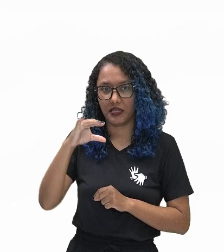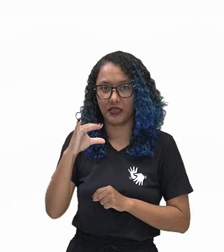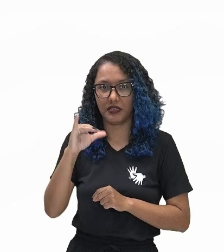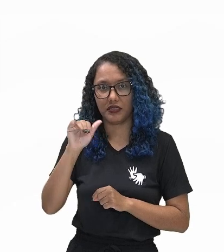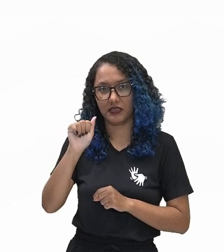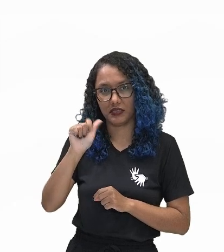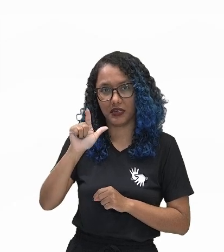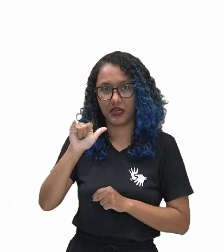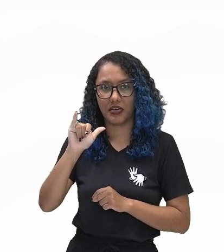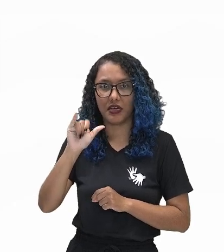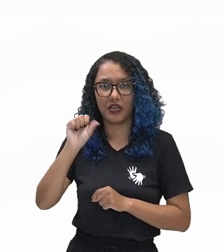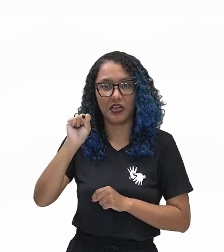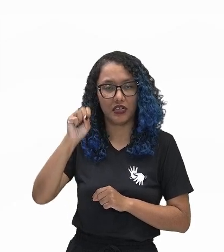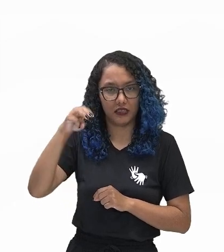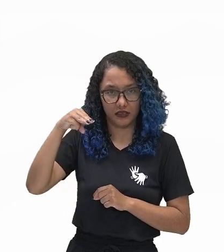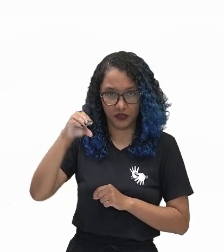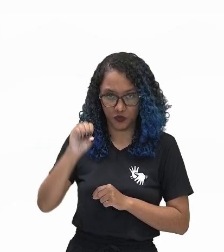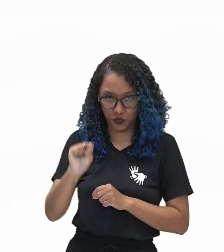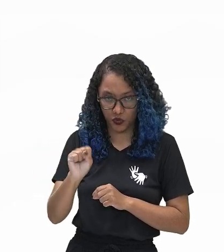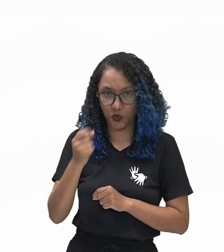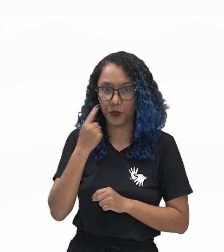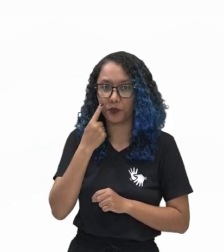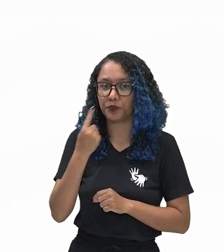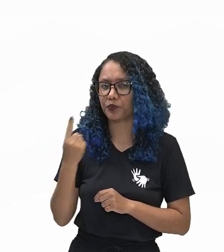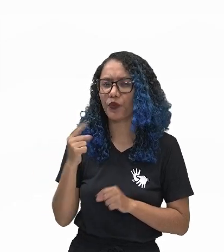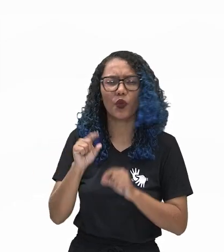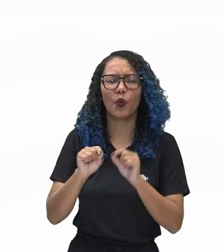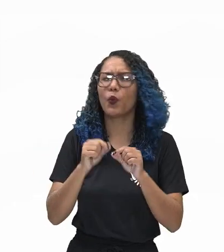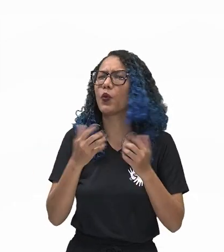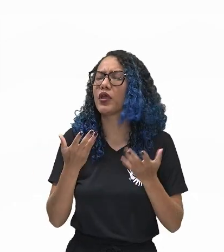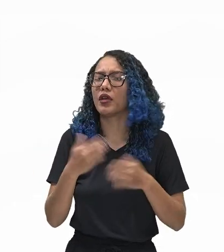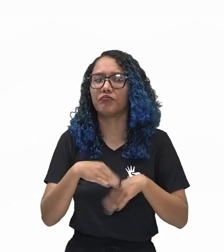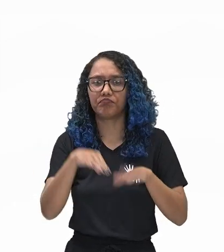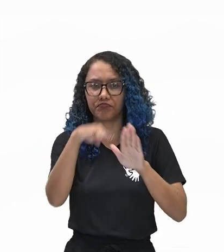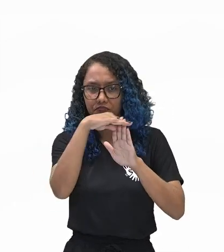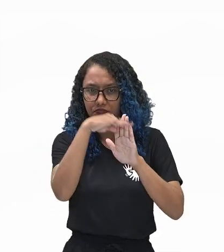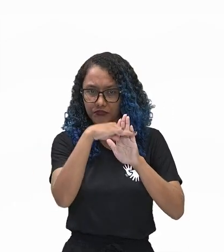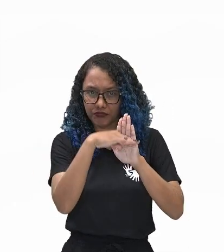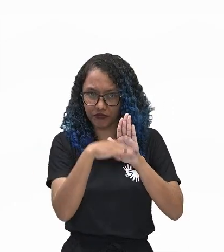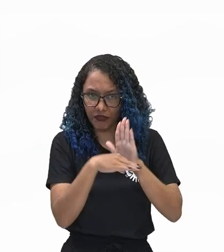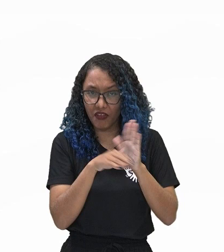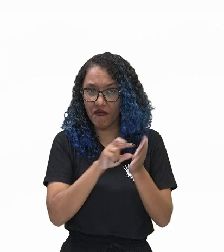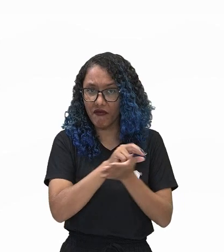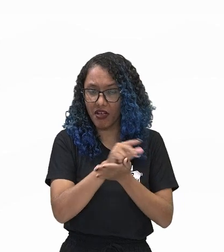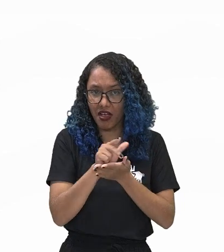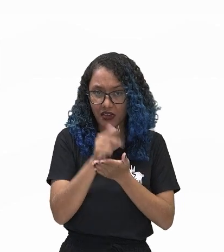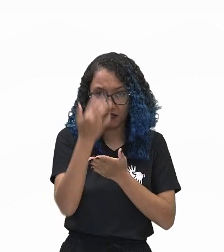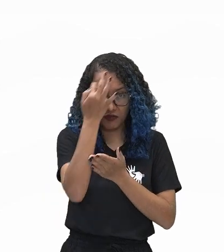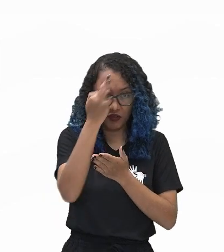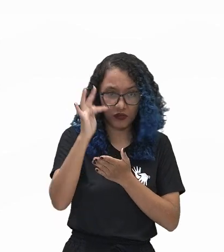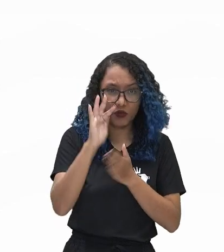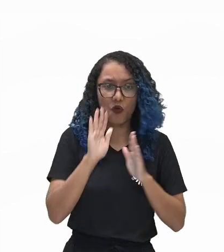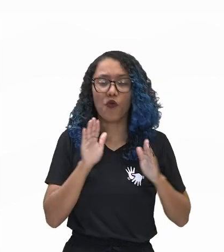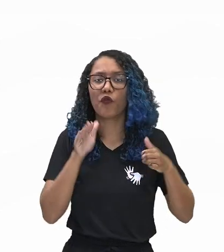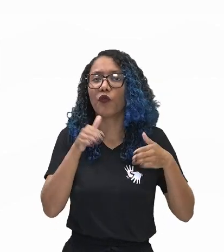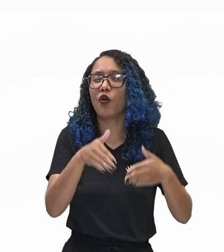esse existencialismo? É um conjunto de doutrinas filosóficas que tem foco